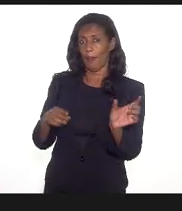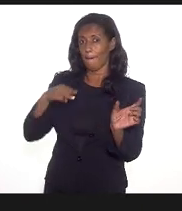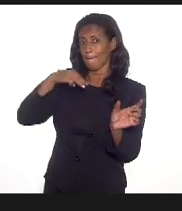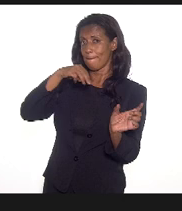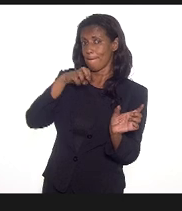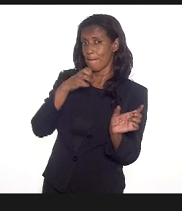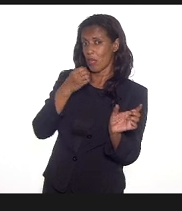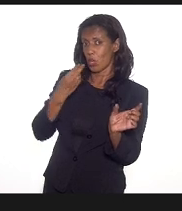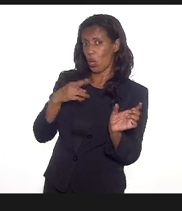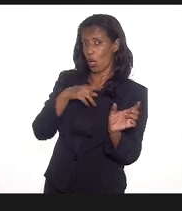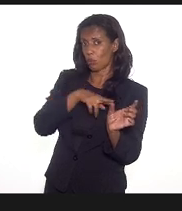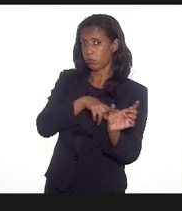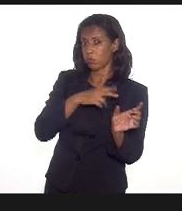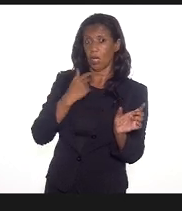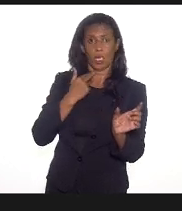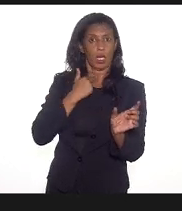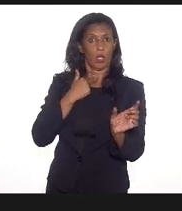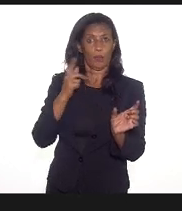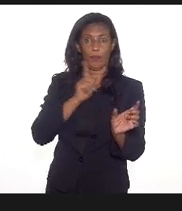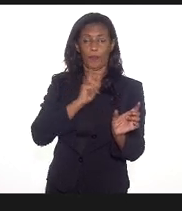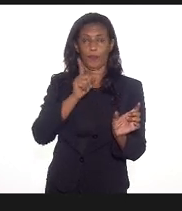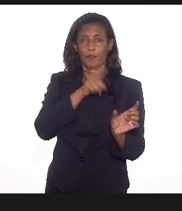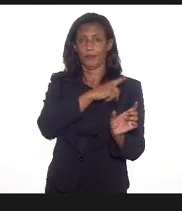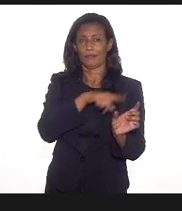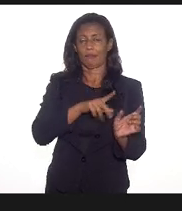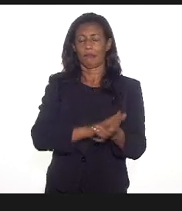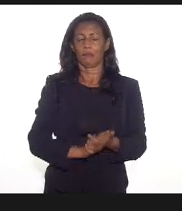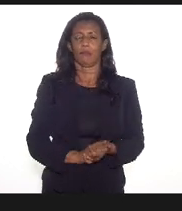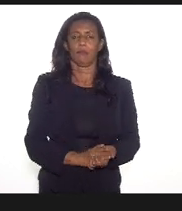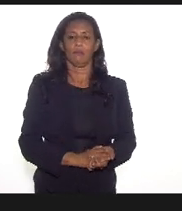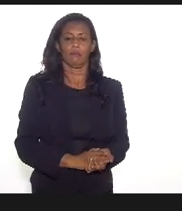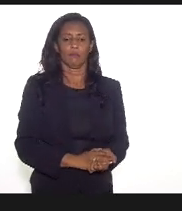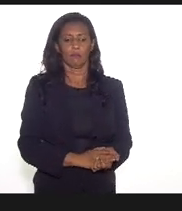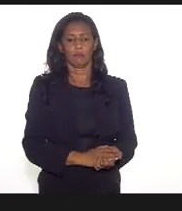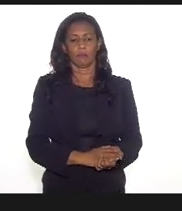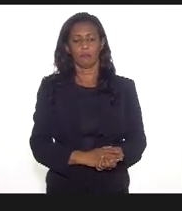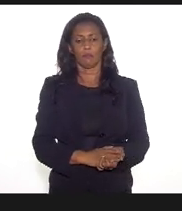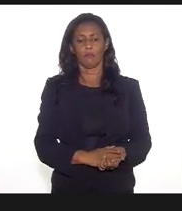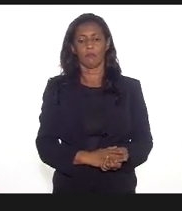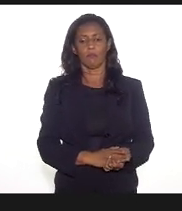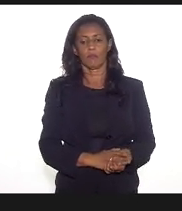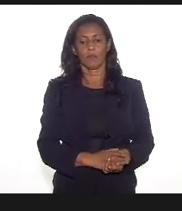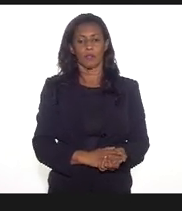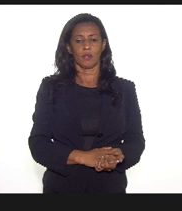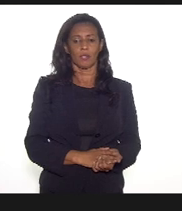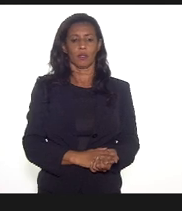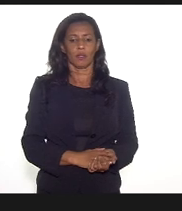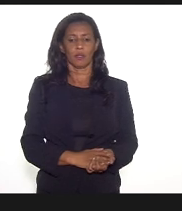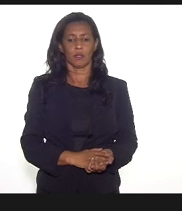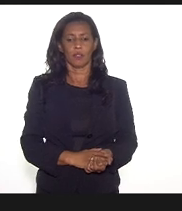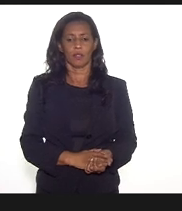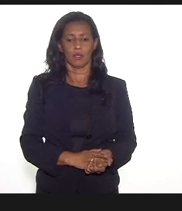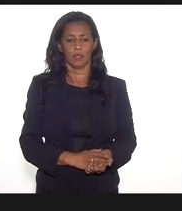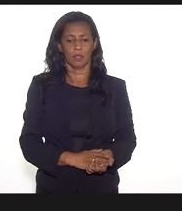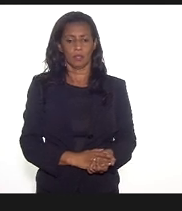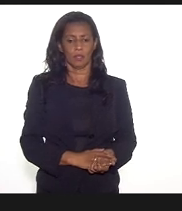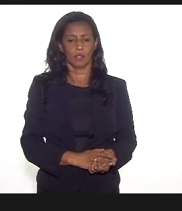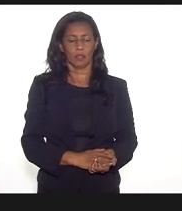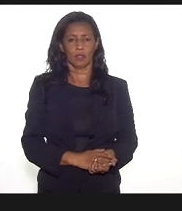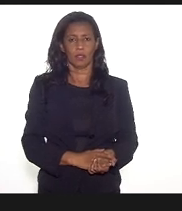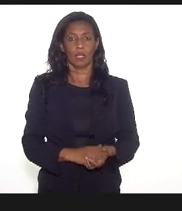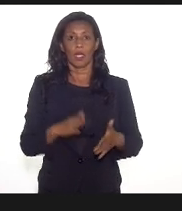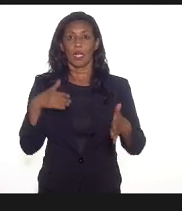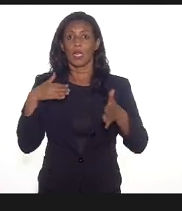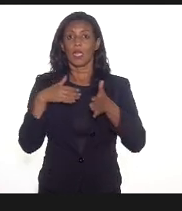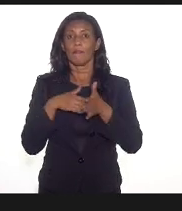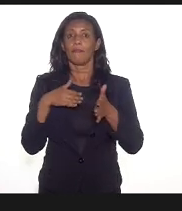extinto, porque ele remete muito ainda o Código Melo Matos e os organismos que militam